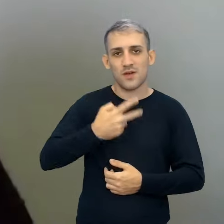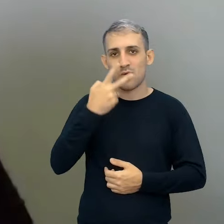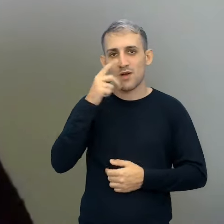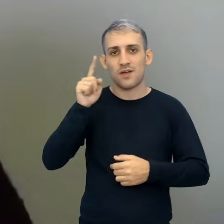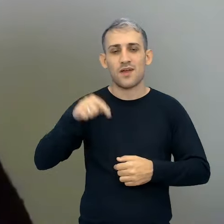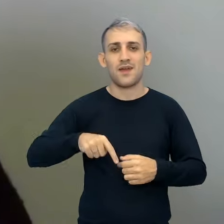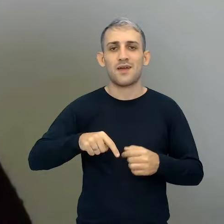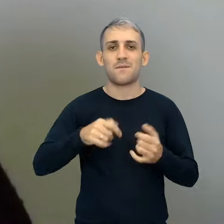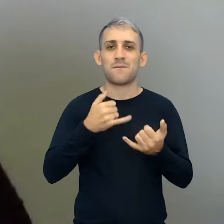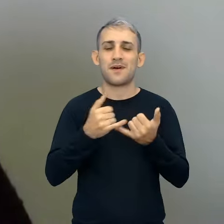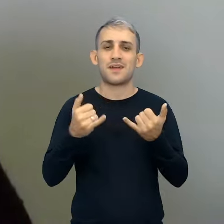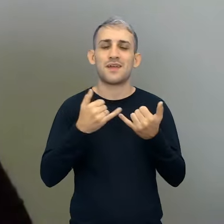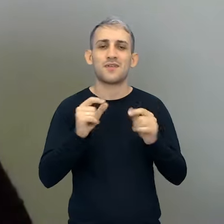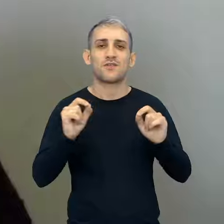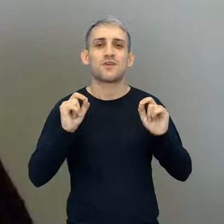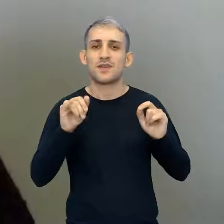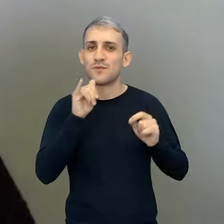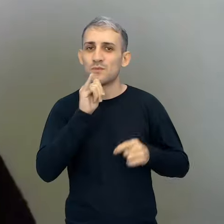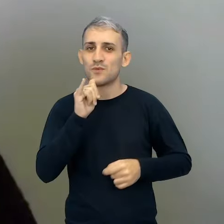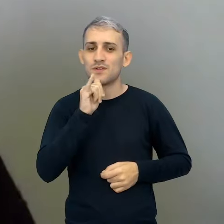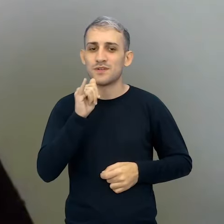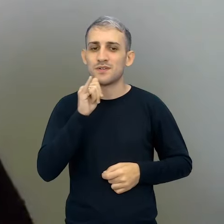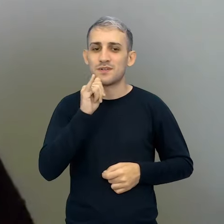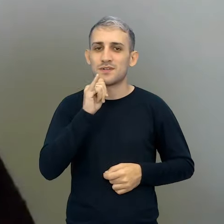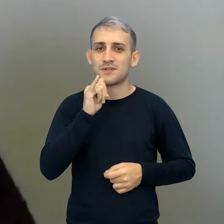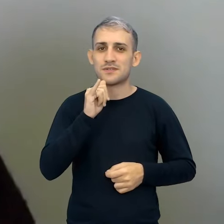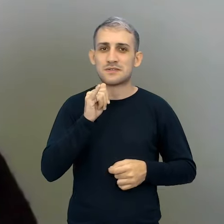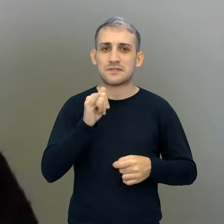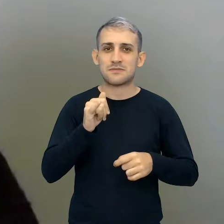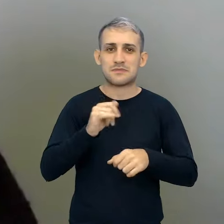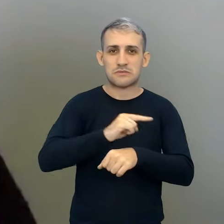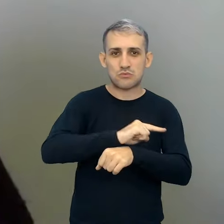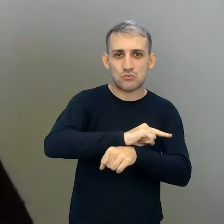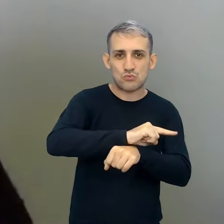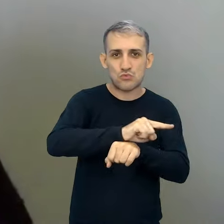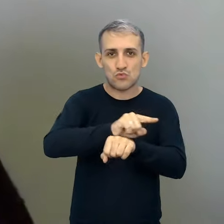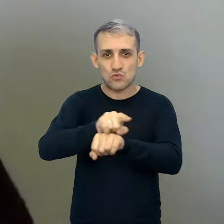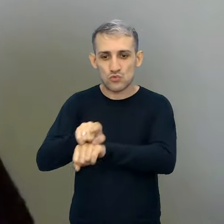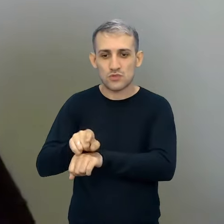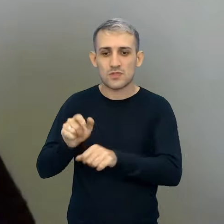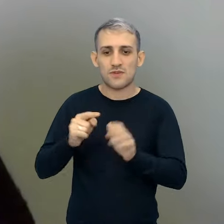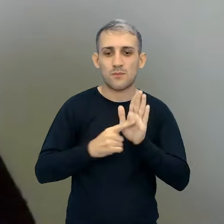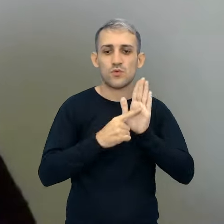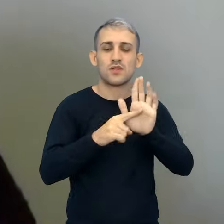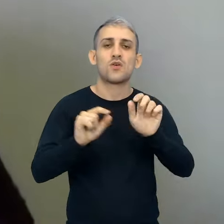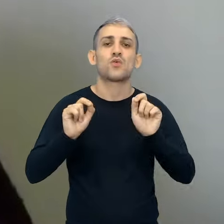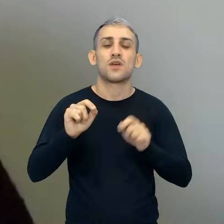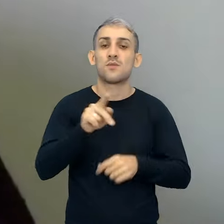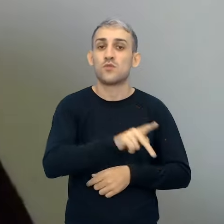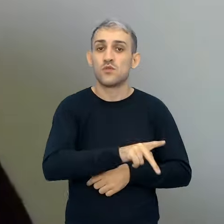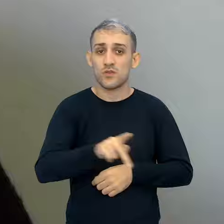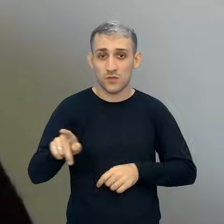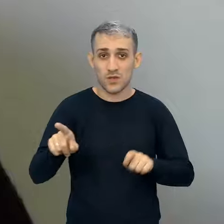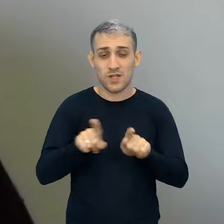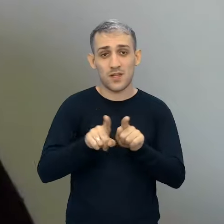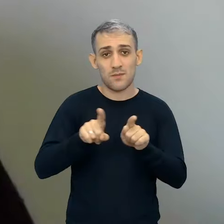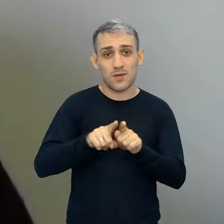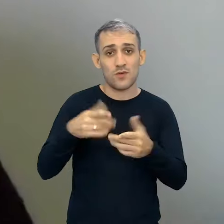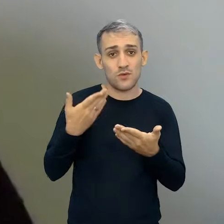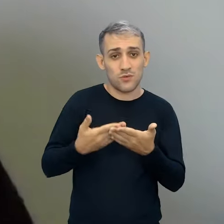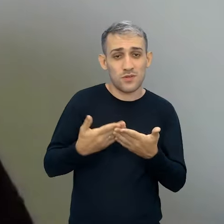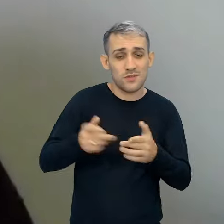termômetro como se fosse ali uma bússola que vai orientar o professor e o estudante para